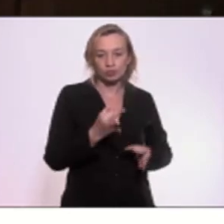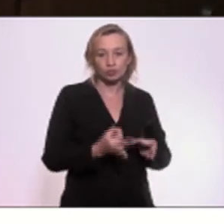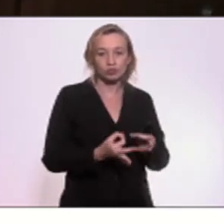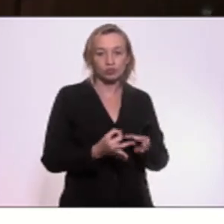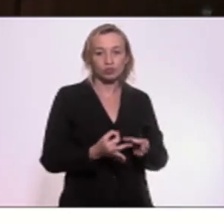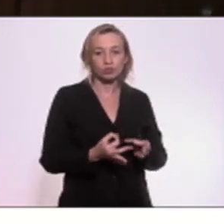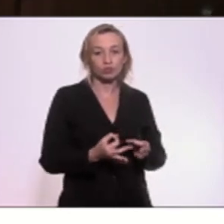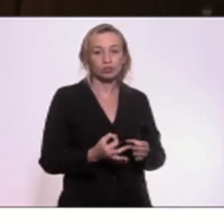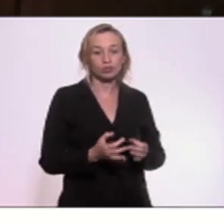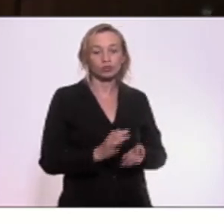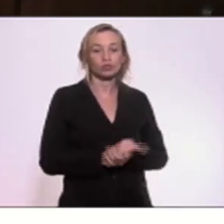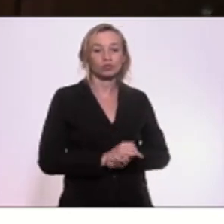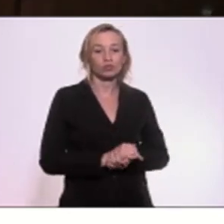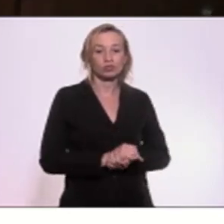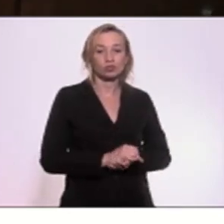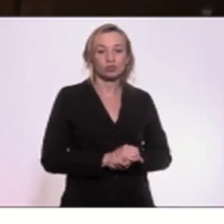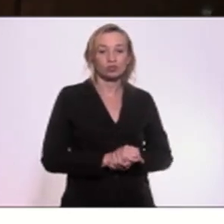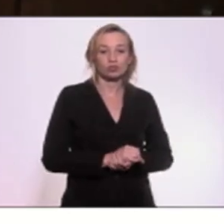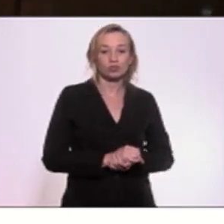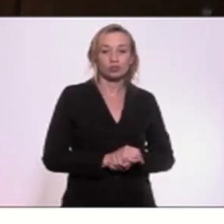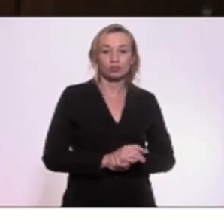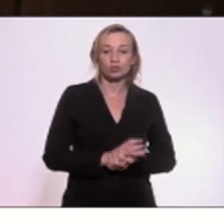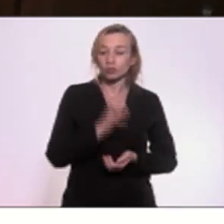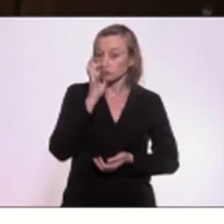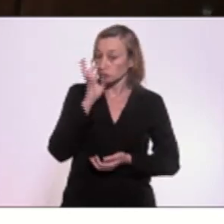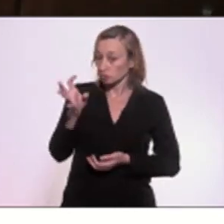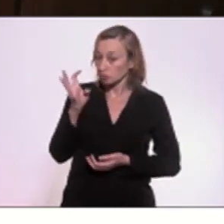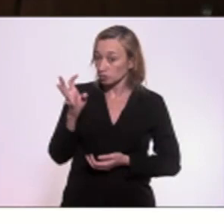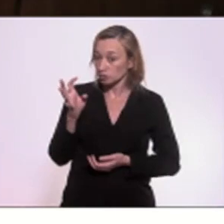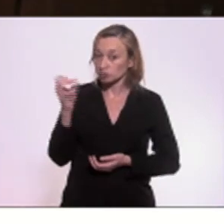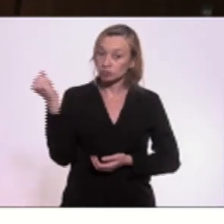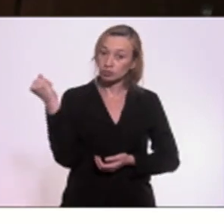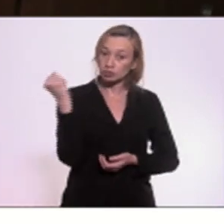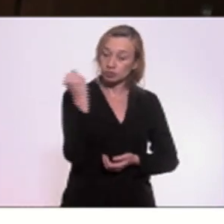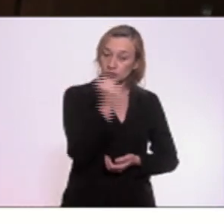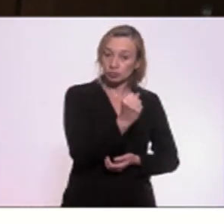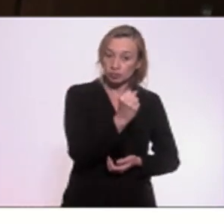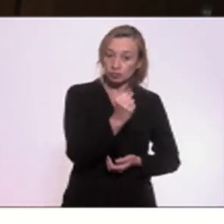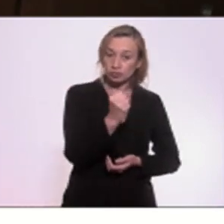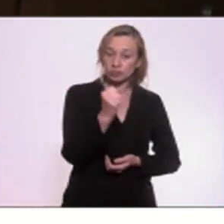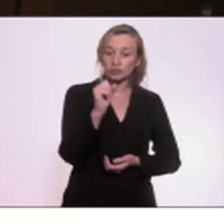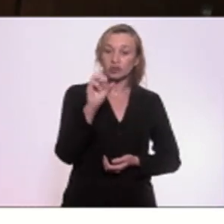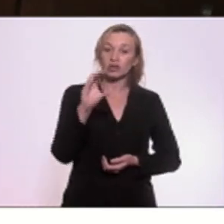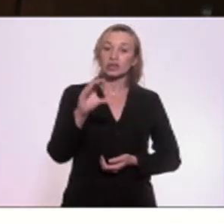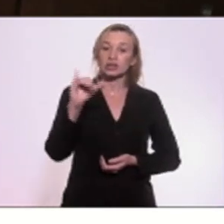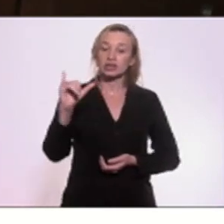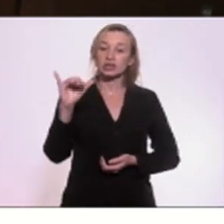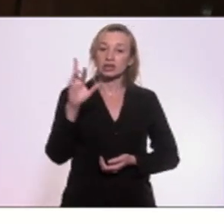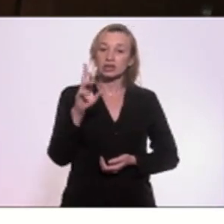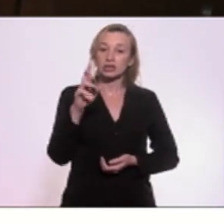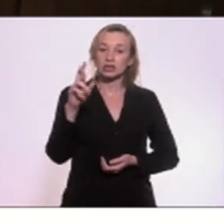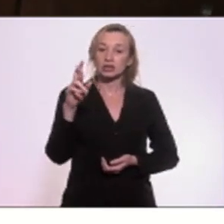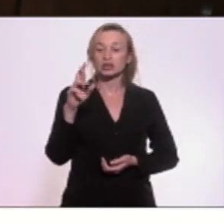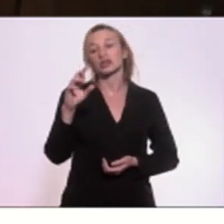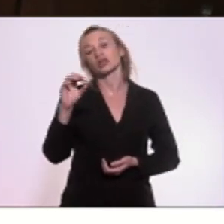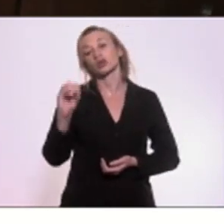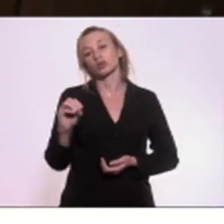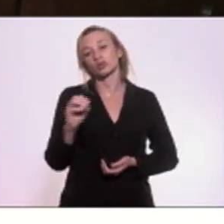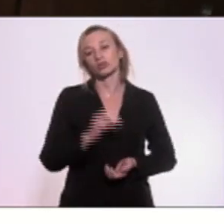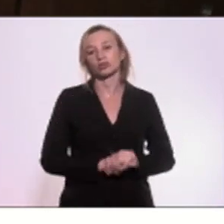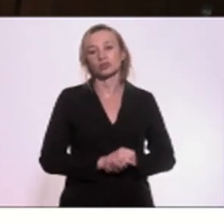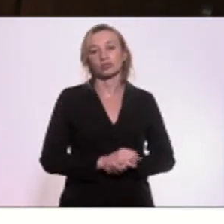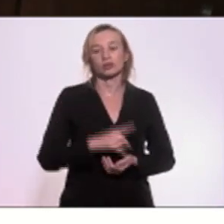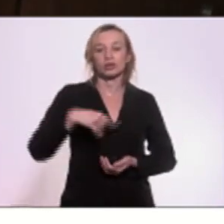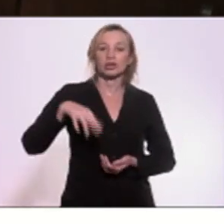suspeito de ser o mandante do assassinato de Cícero Guedes. Cícero Guedes foi uma